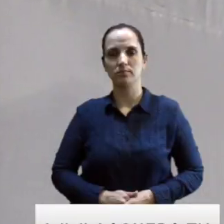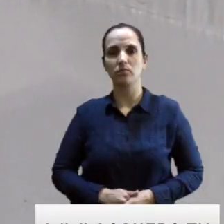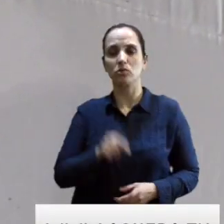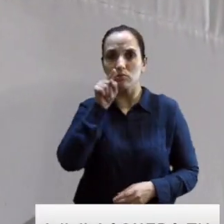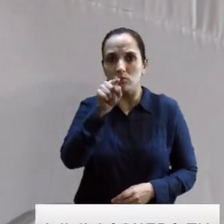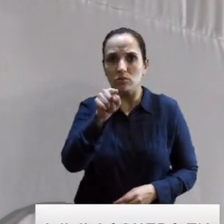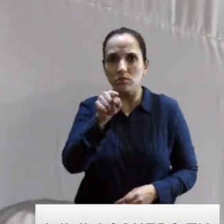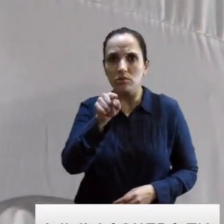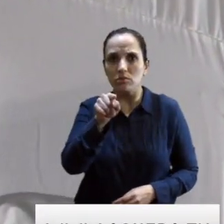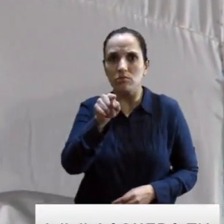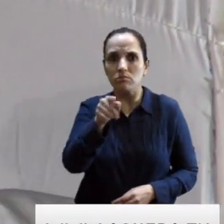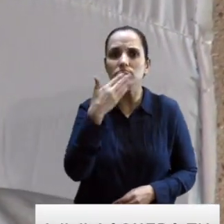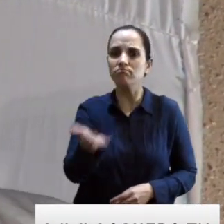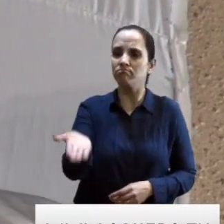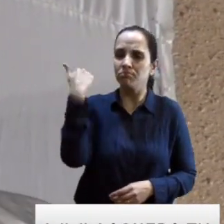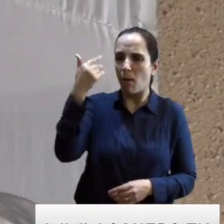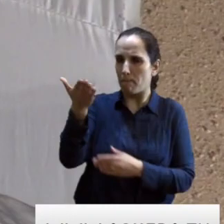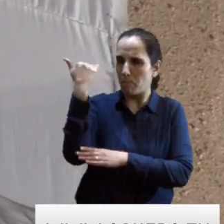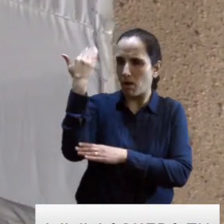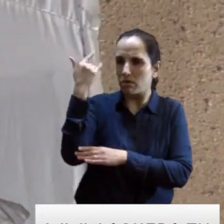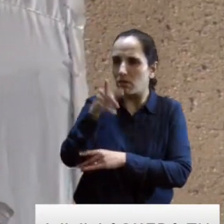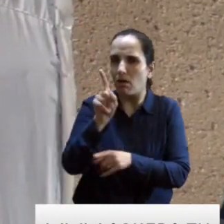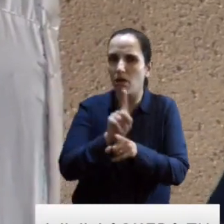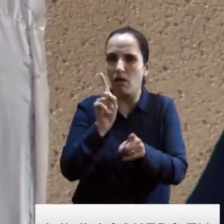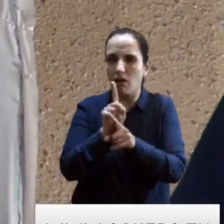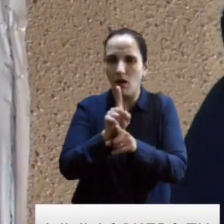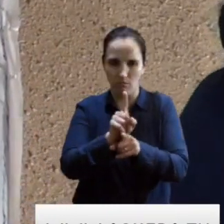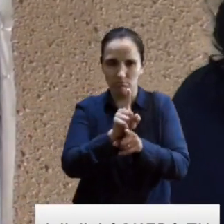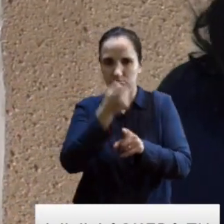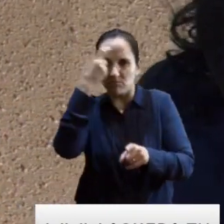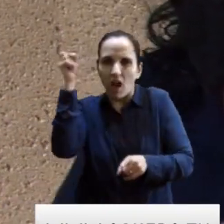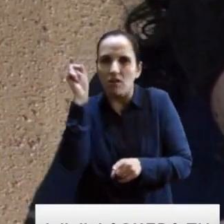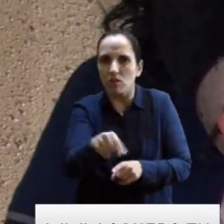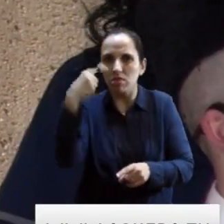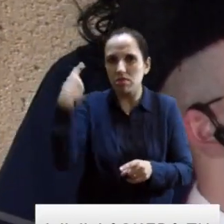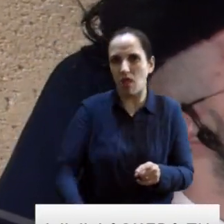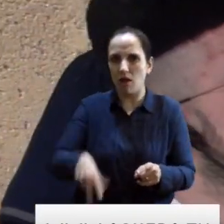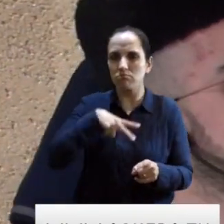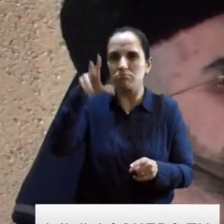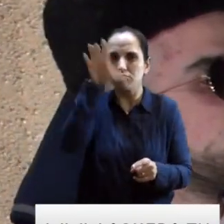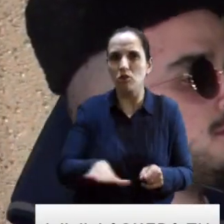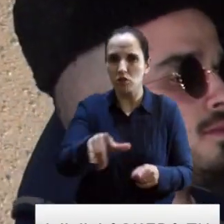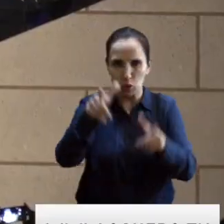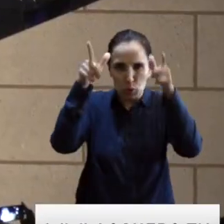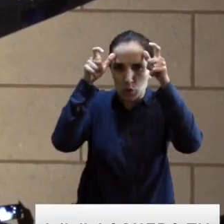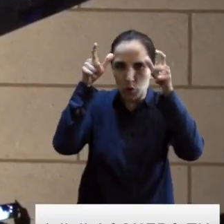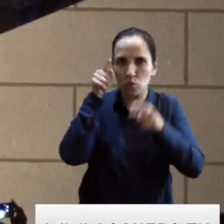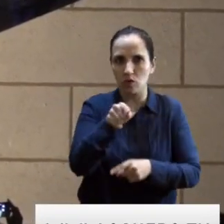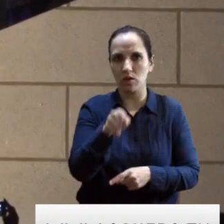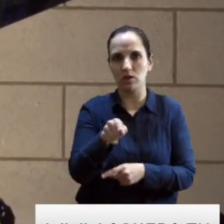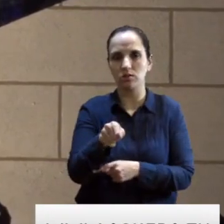Tu omitiste o teu passado de renúncia e traição à nossa pátria, Judas!